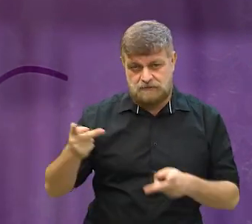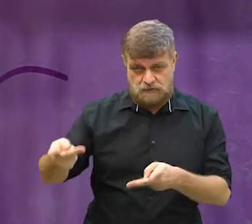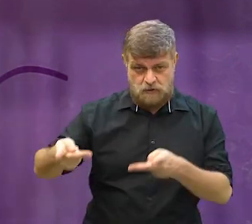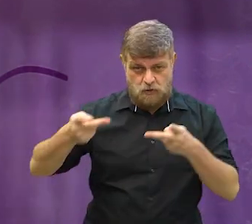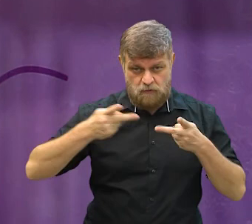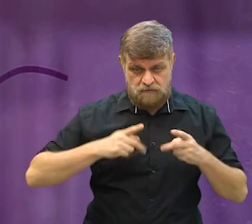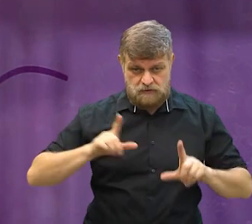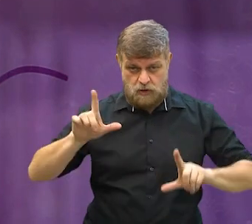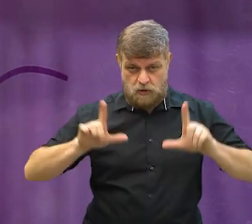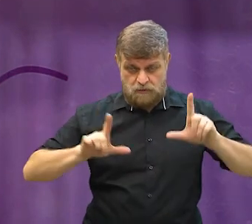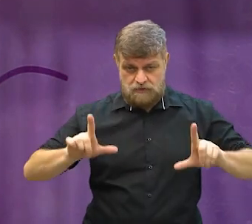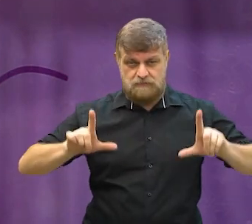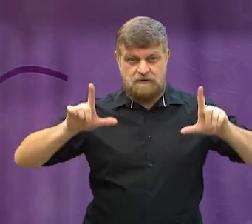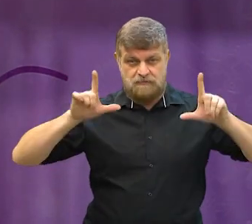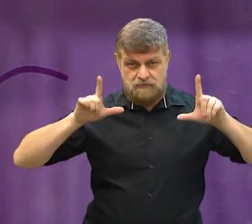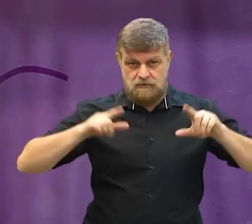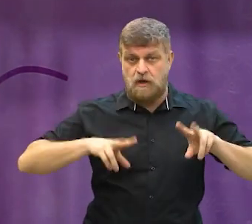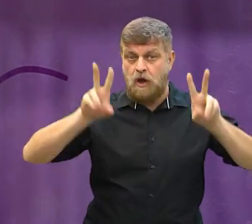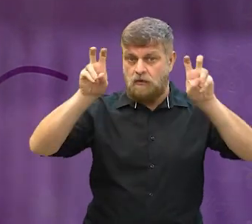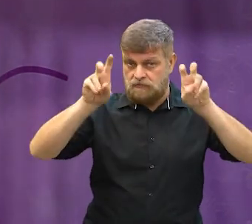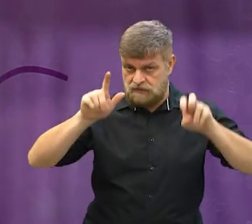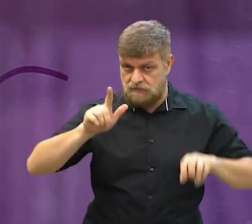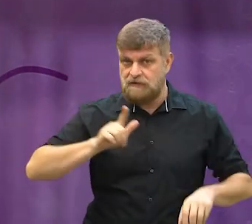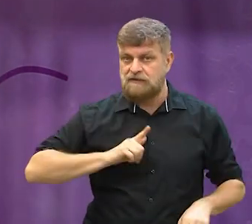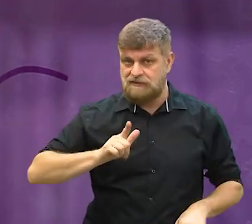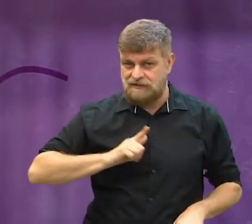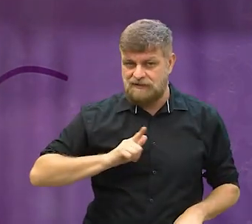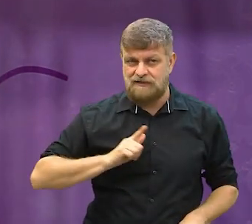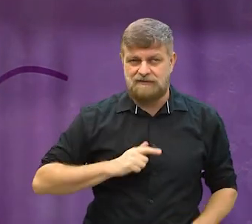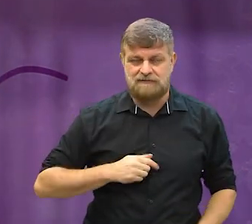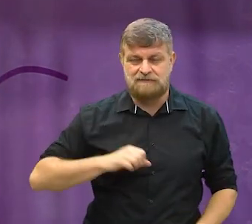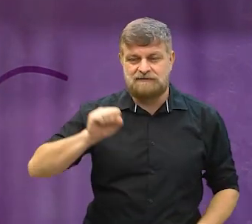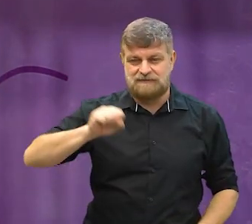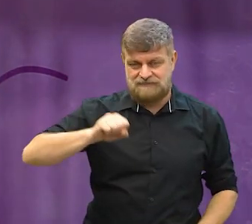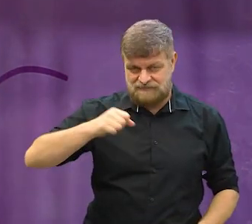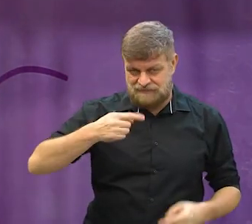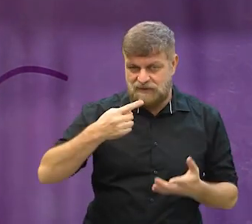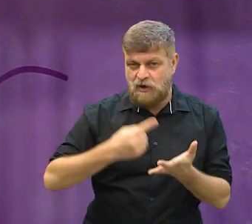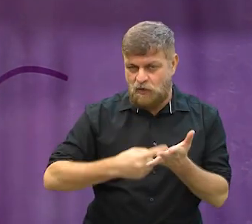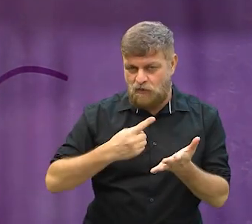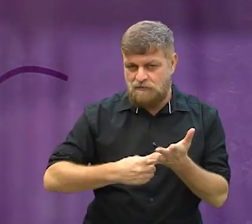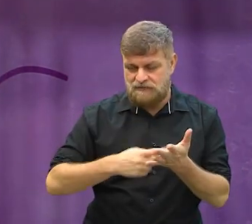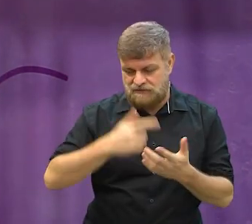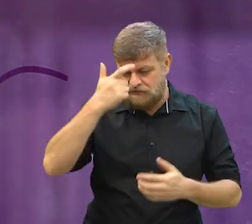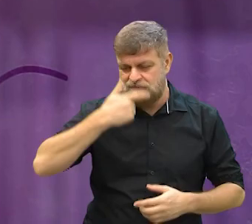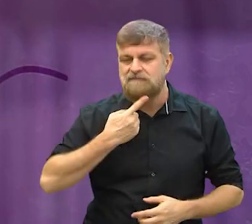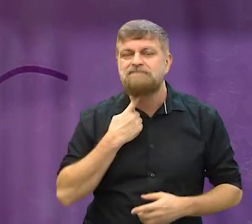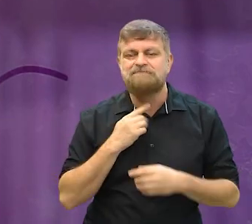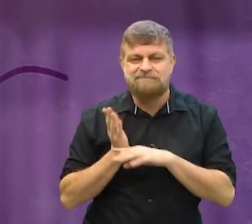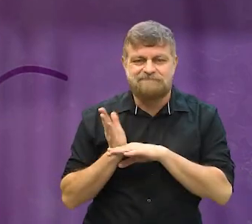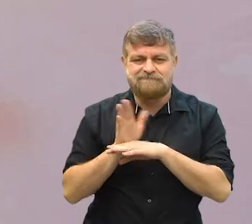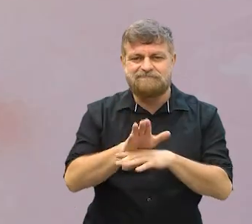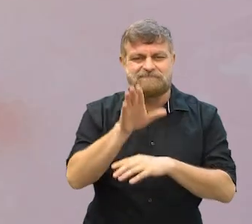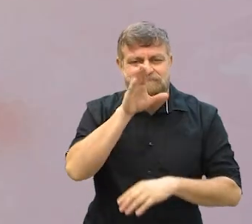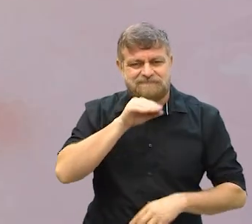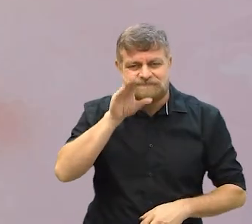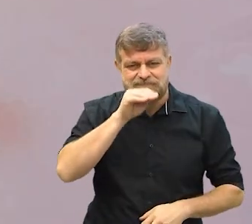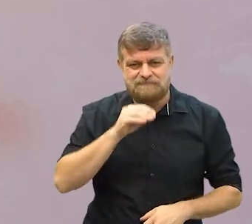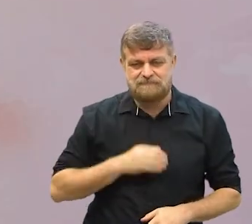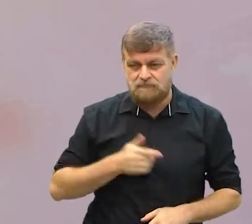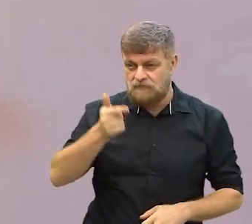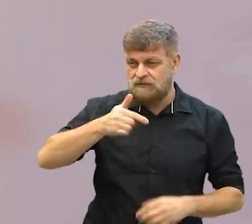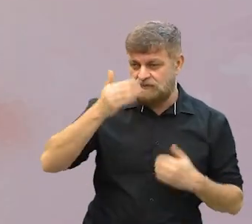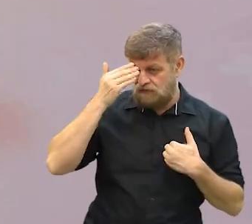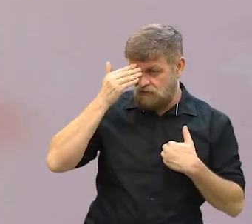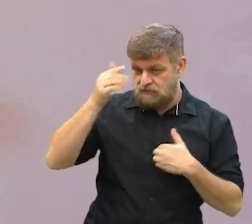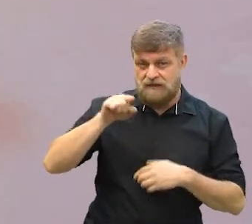aqui o convite para um próximo programa, porque assunto a gente sabe que não falta. Com certeza, estou super à disposição. Karina, então mais